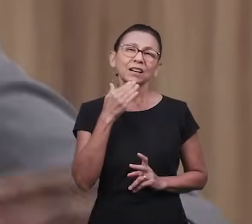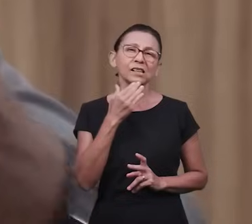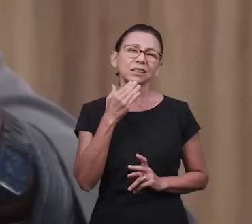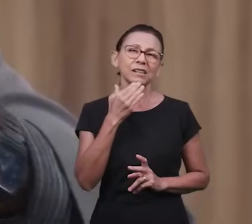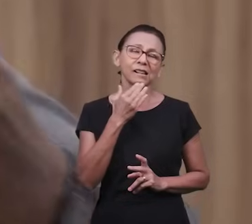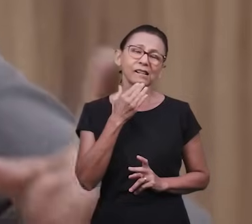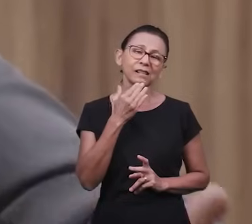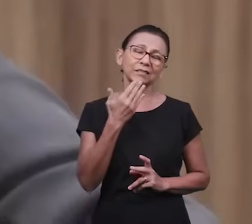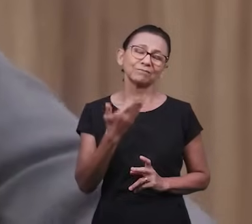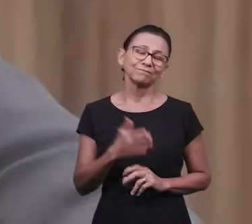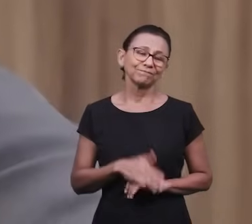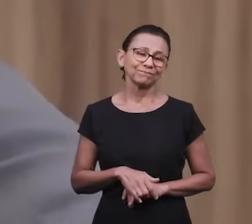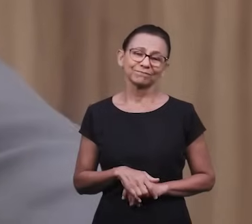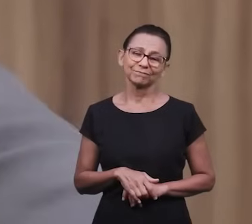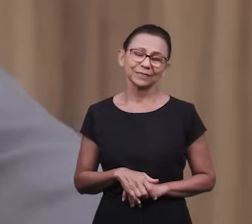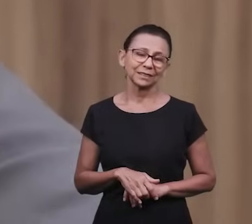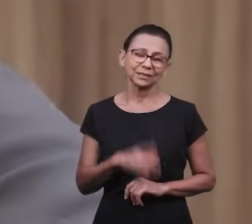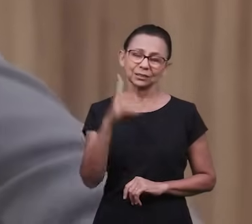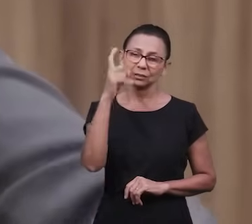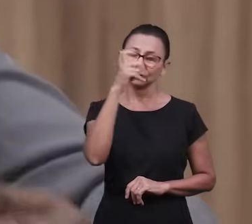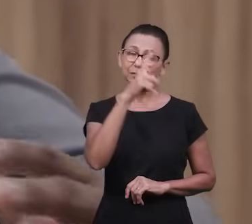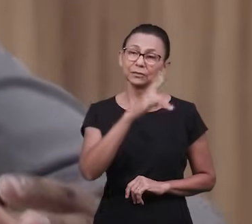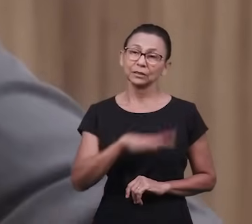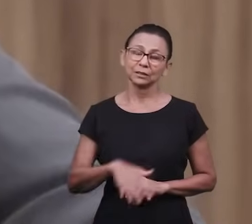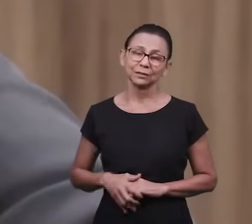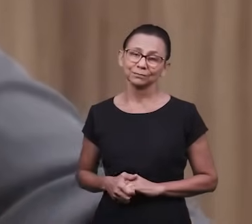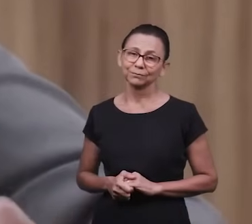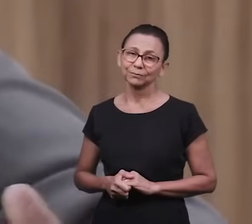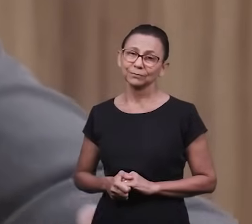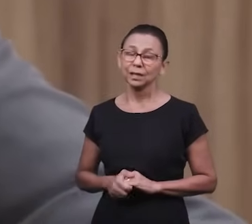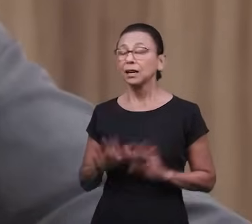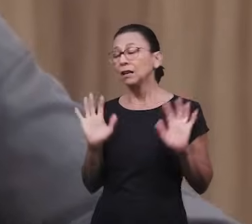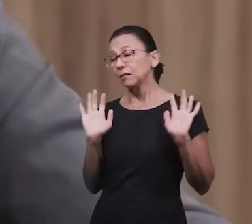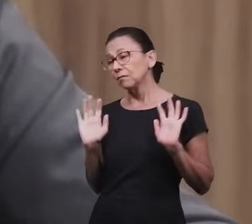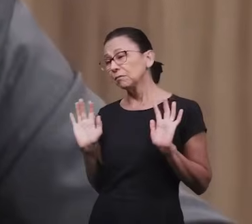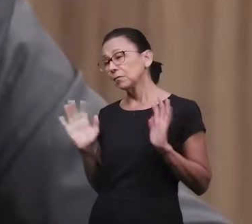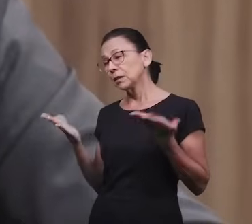ela tem dificuldade na fala, ela não fala muito bem,